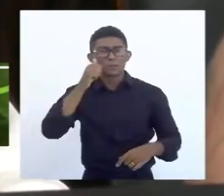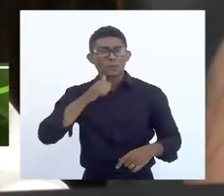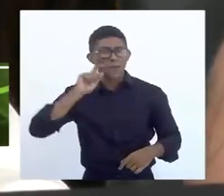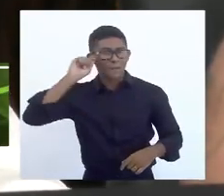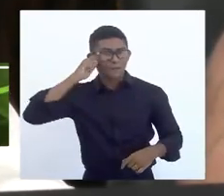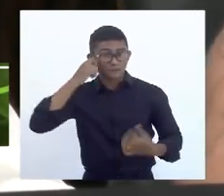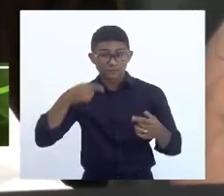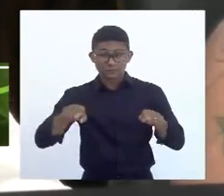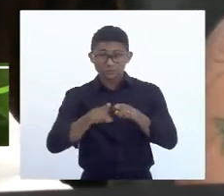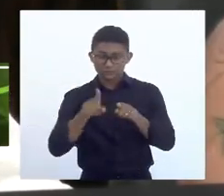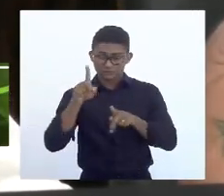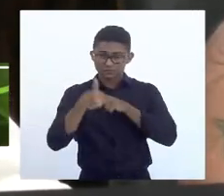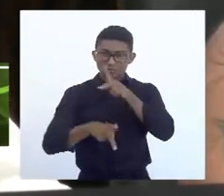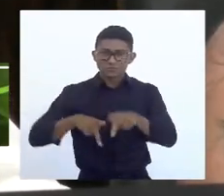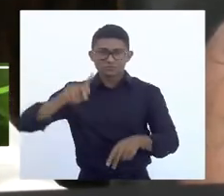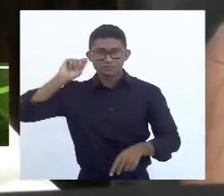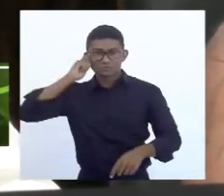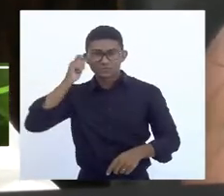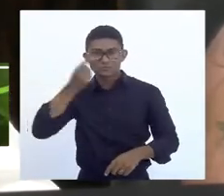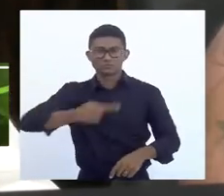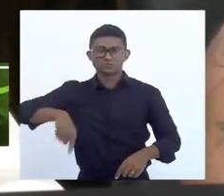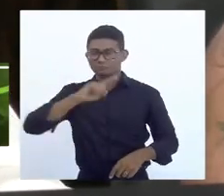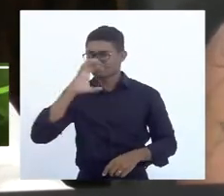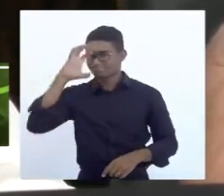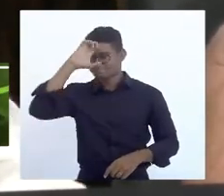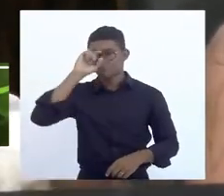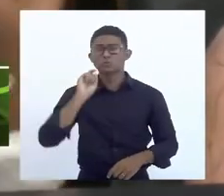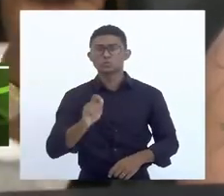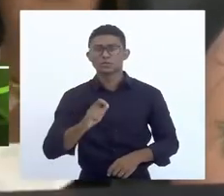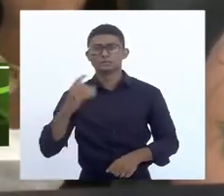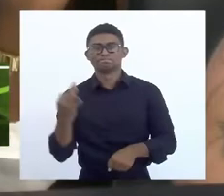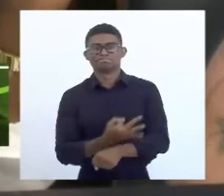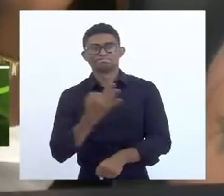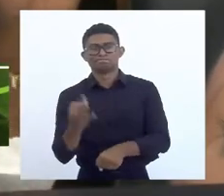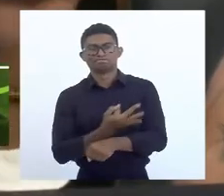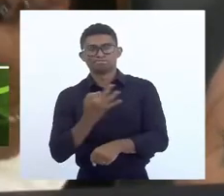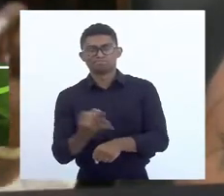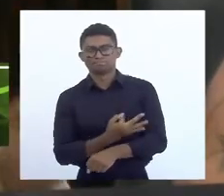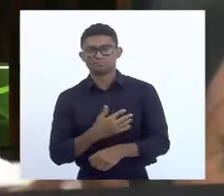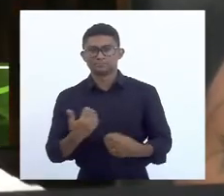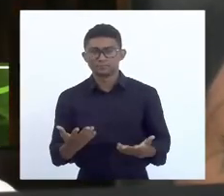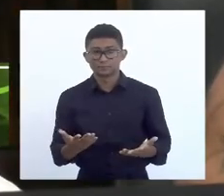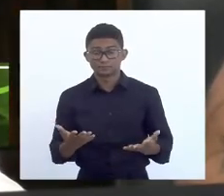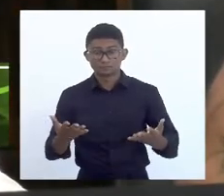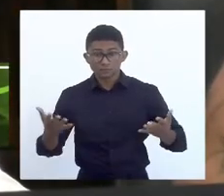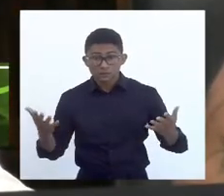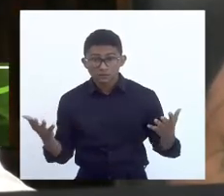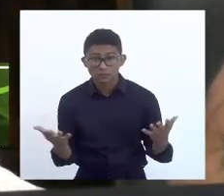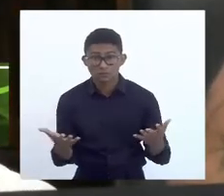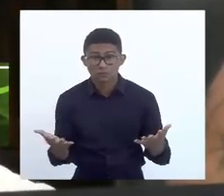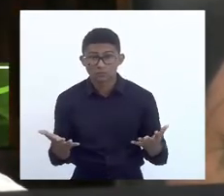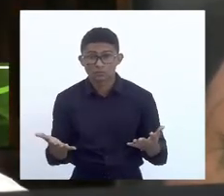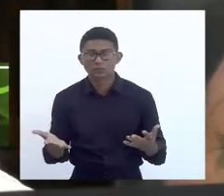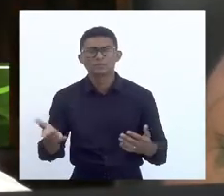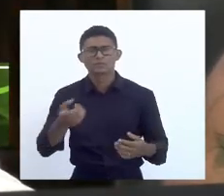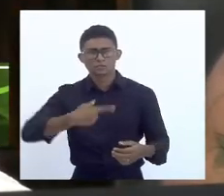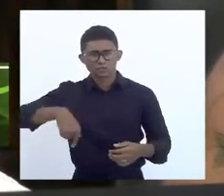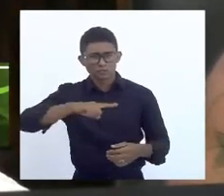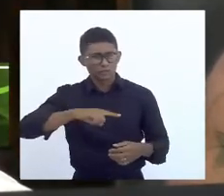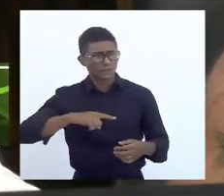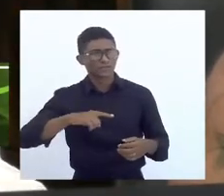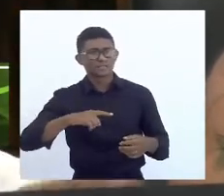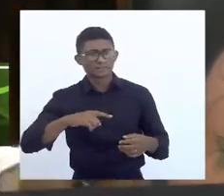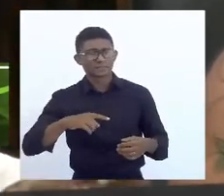povo preto, aprendemos a resistir. Se hoje nós estamos